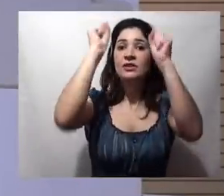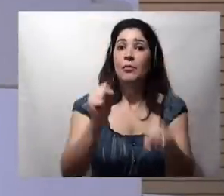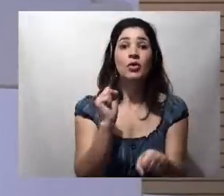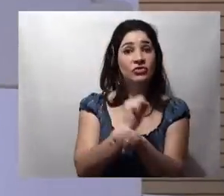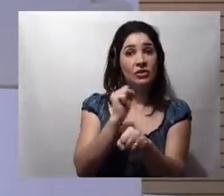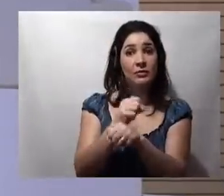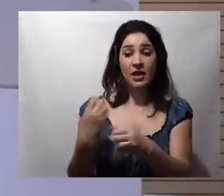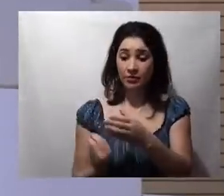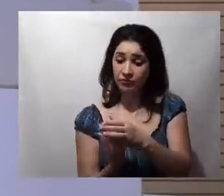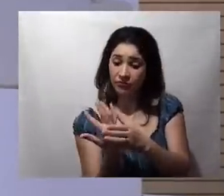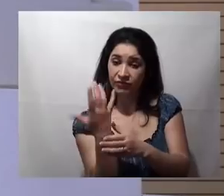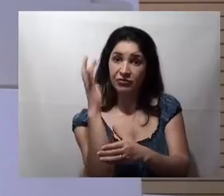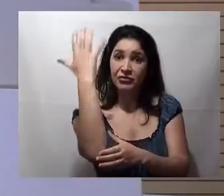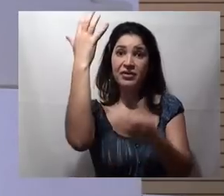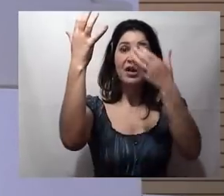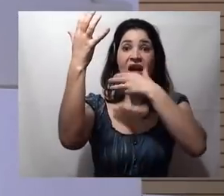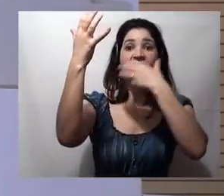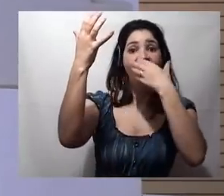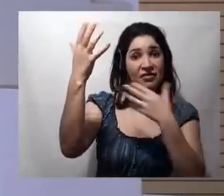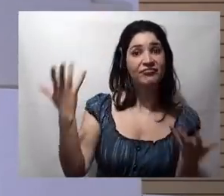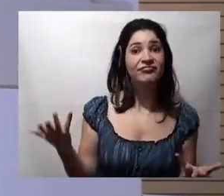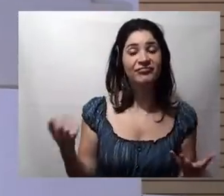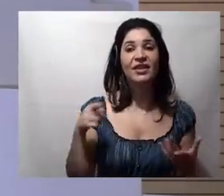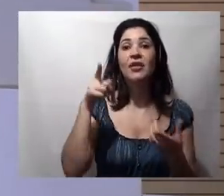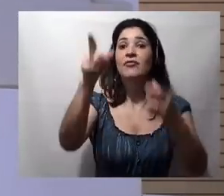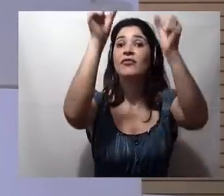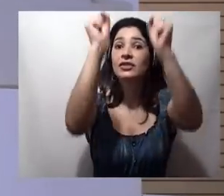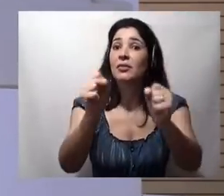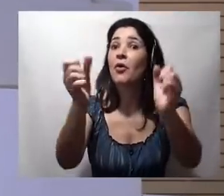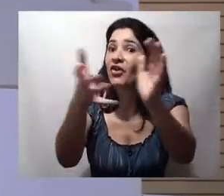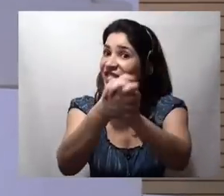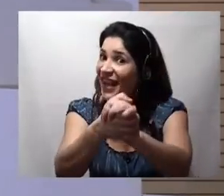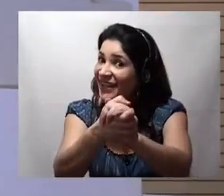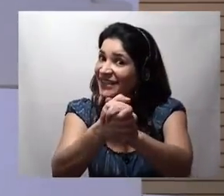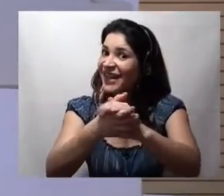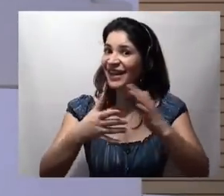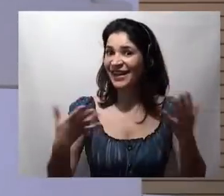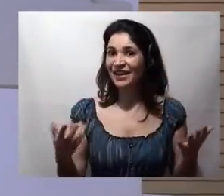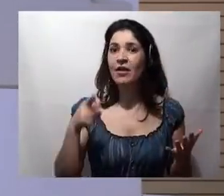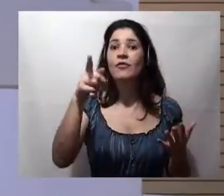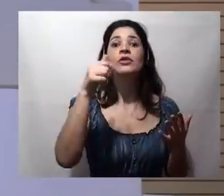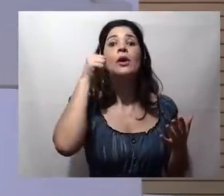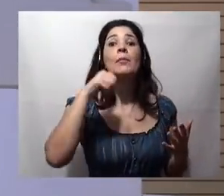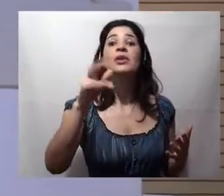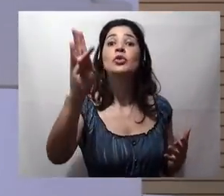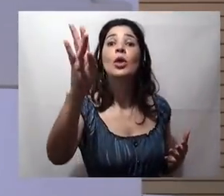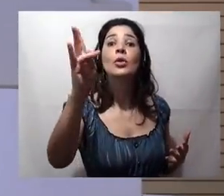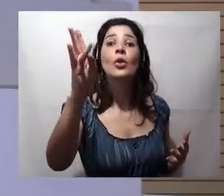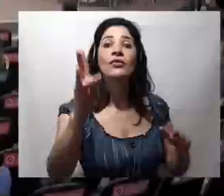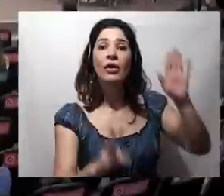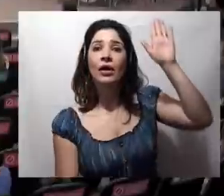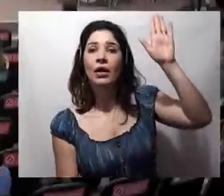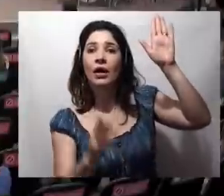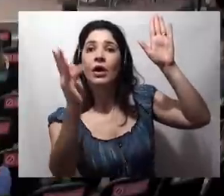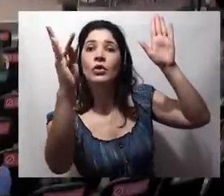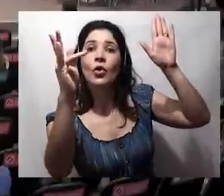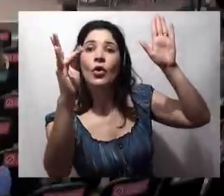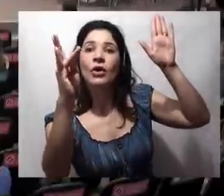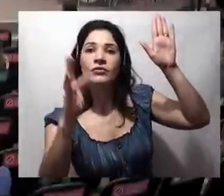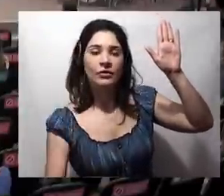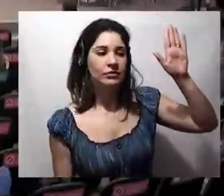comer do fruto mas você pode casar tenta noiva que levanta a mão